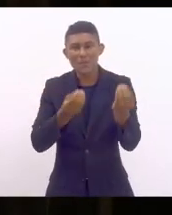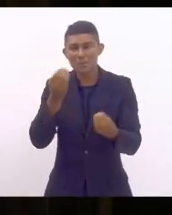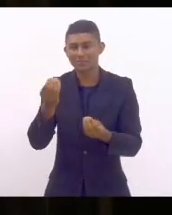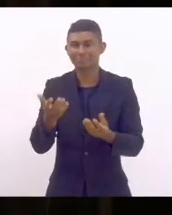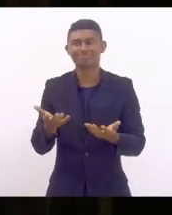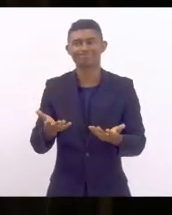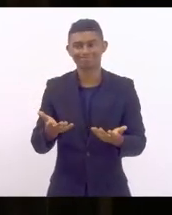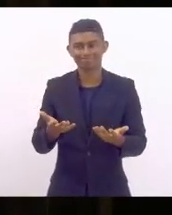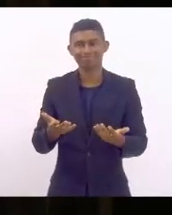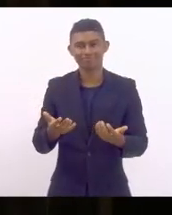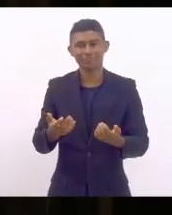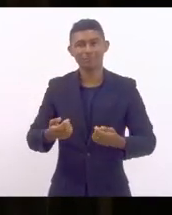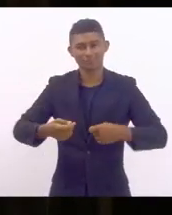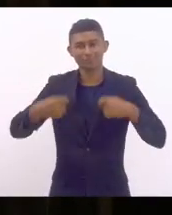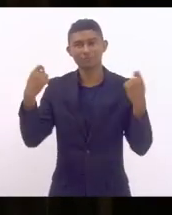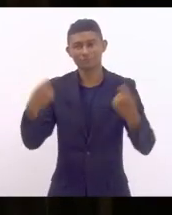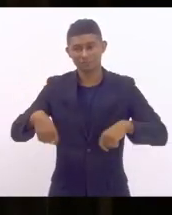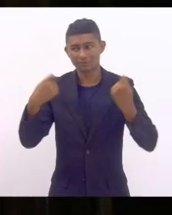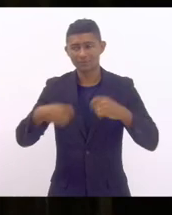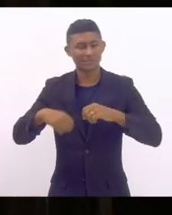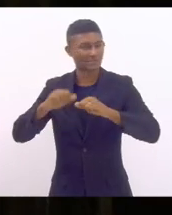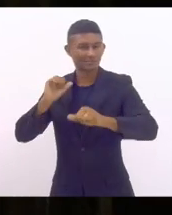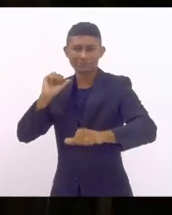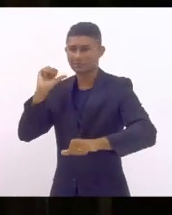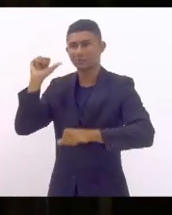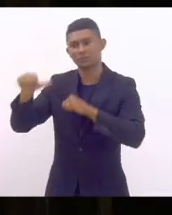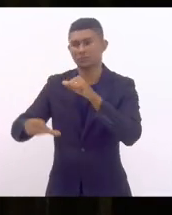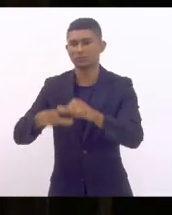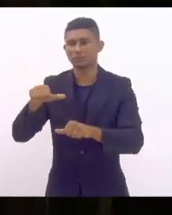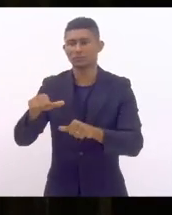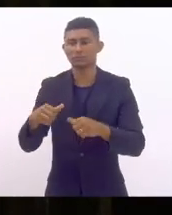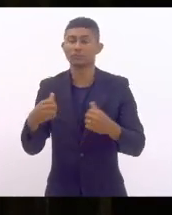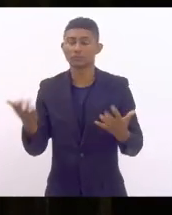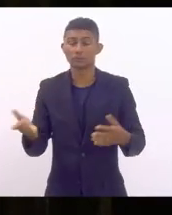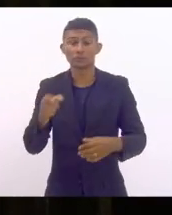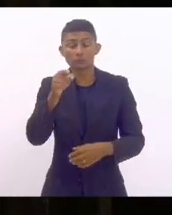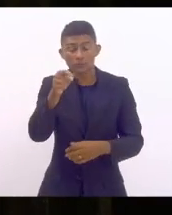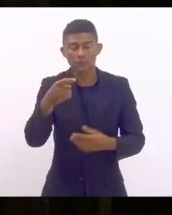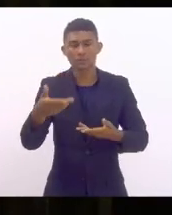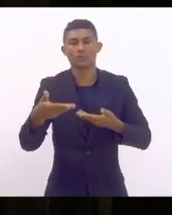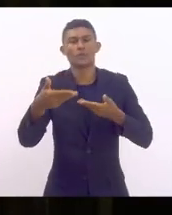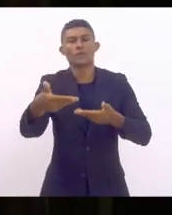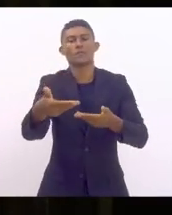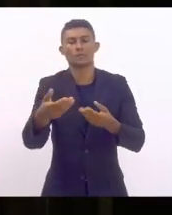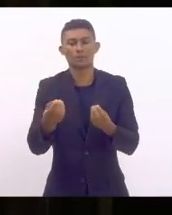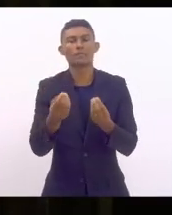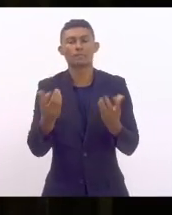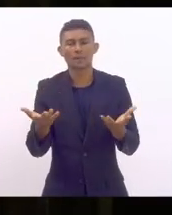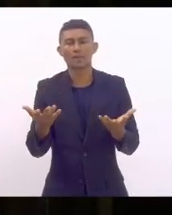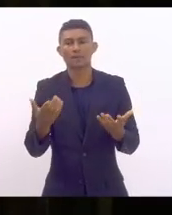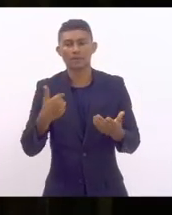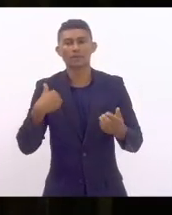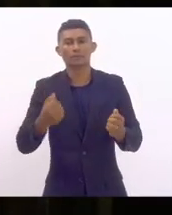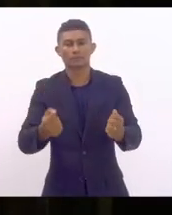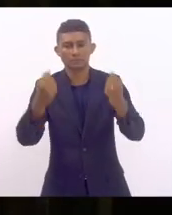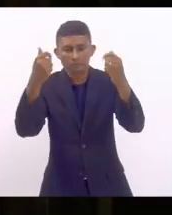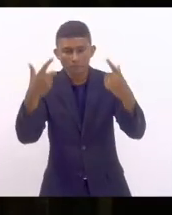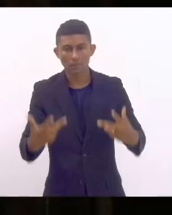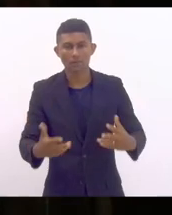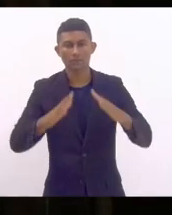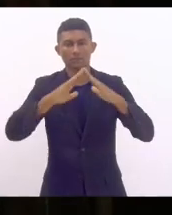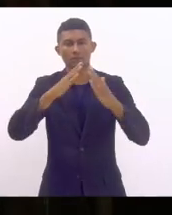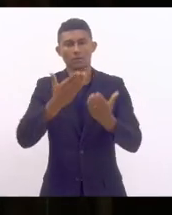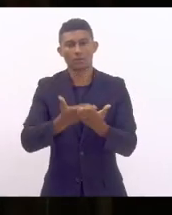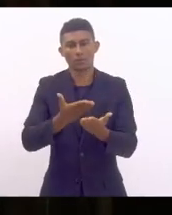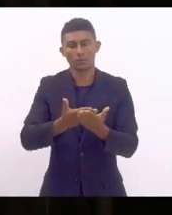alteração do projeto de poder filme pediu só me convidou para vir falar sobre o colégio Pedro Segundo